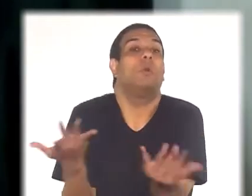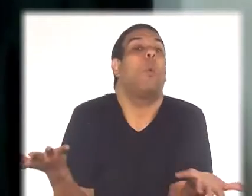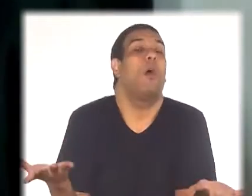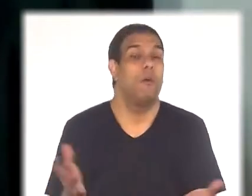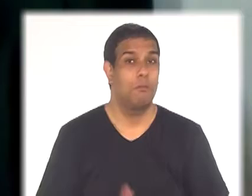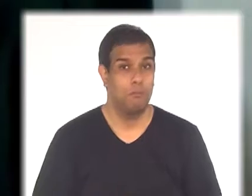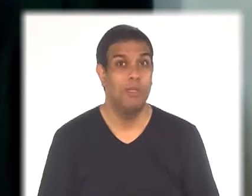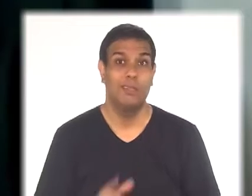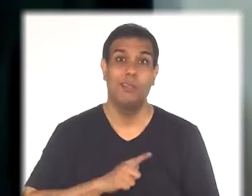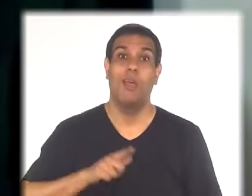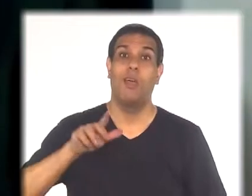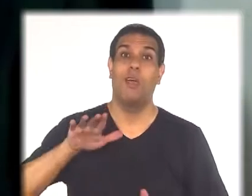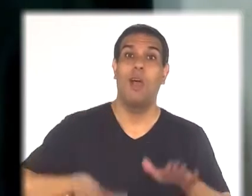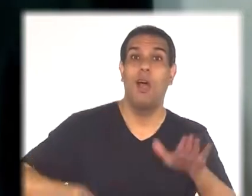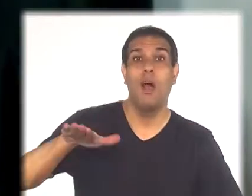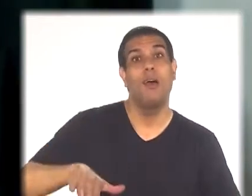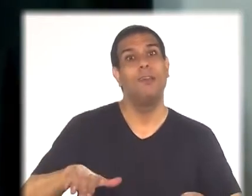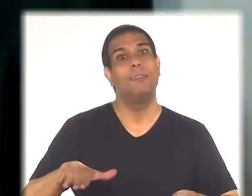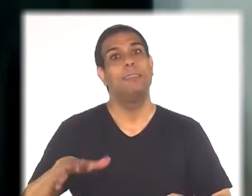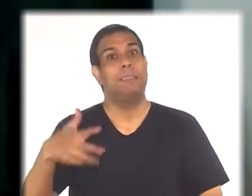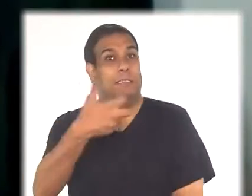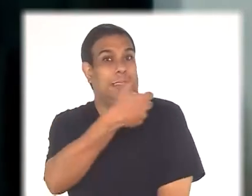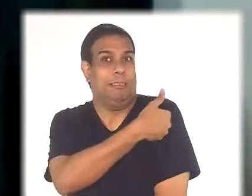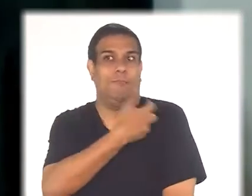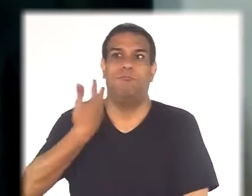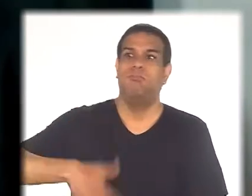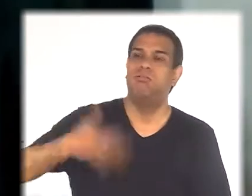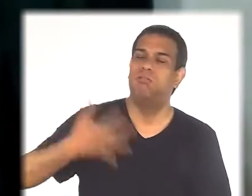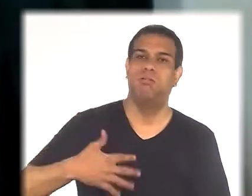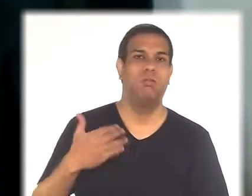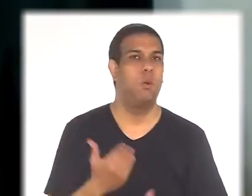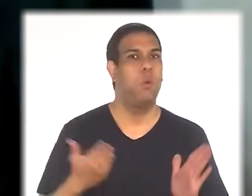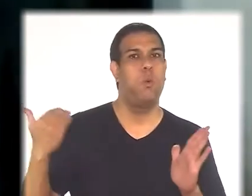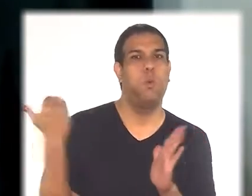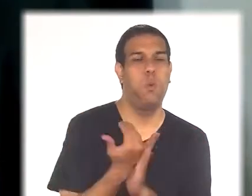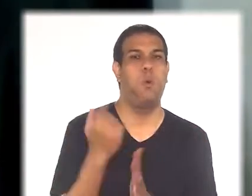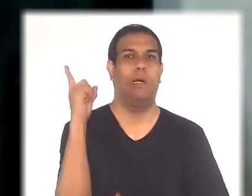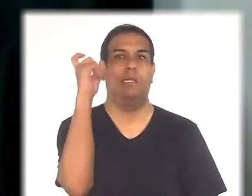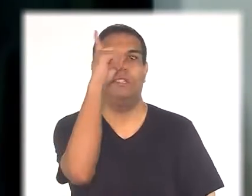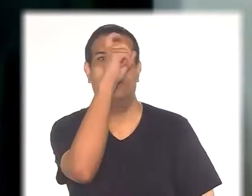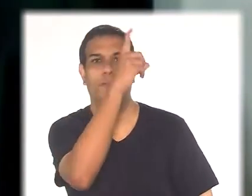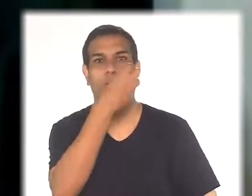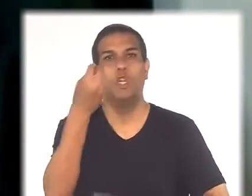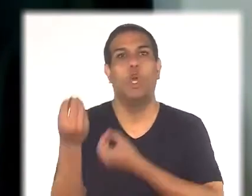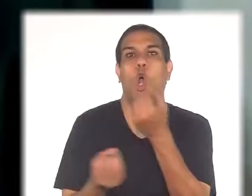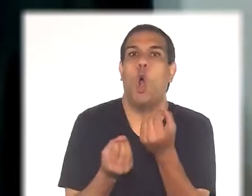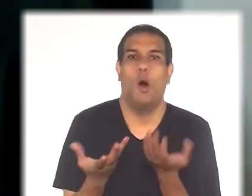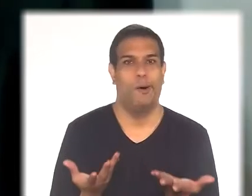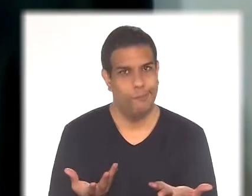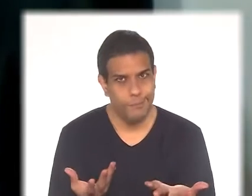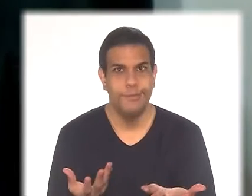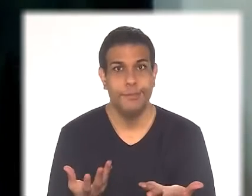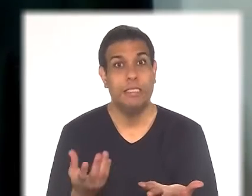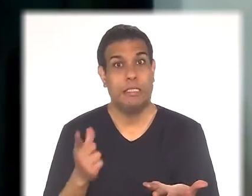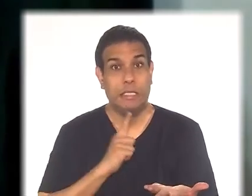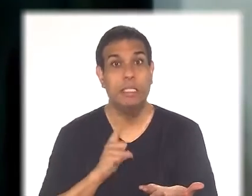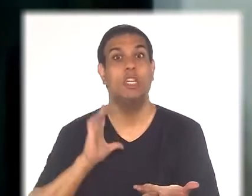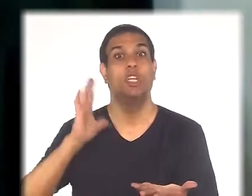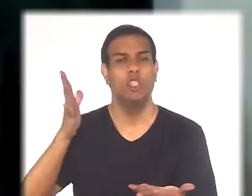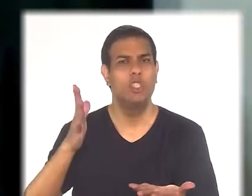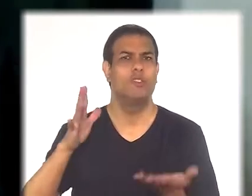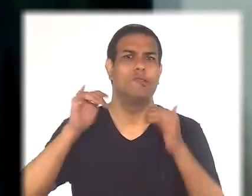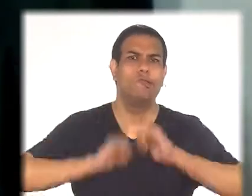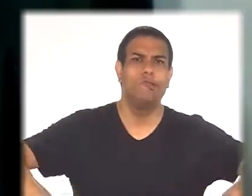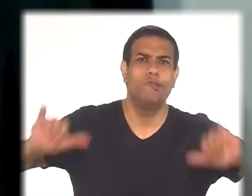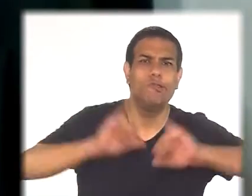né? Algumas dessas vacinas, infelizmente, trazem desafios logísticos muito grandes. As